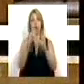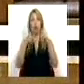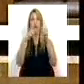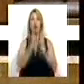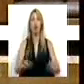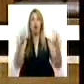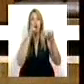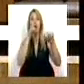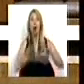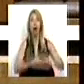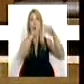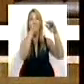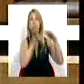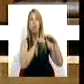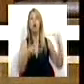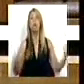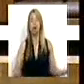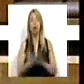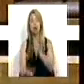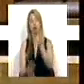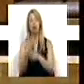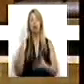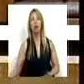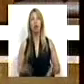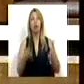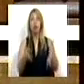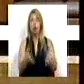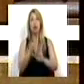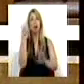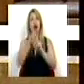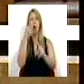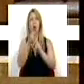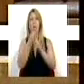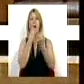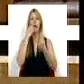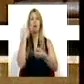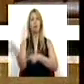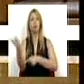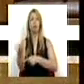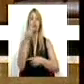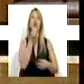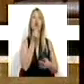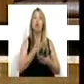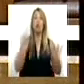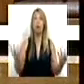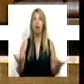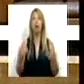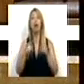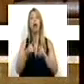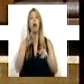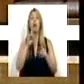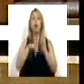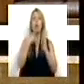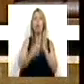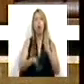barragens. Criação de estratégia para o combate ao desperdício alimentar, com definição de um quadro plurianual de ações